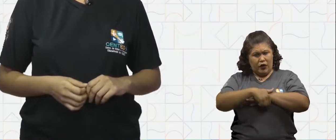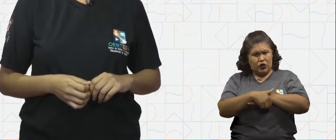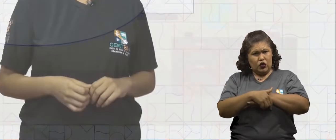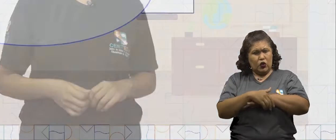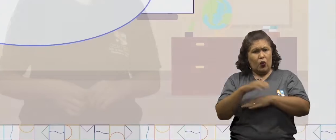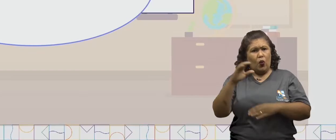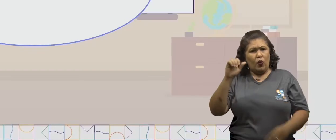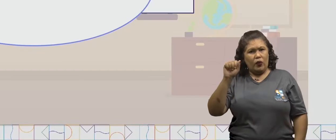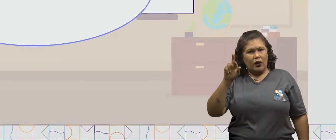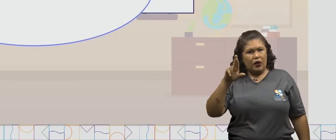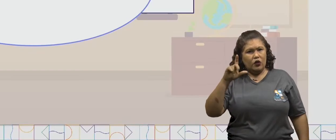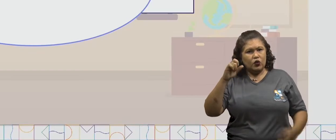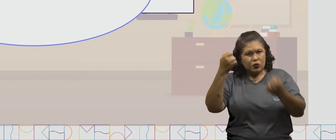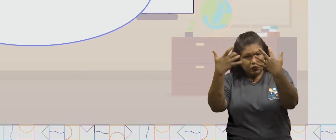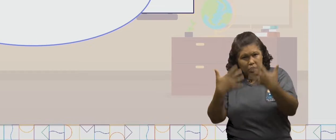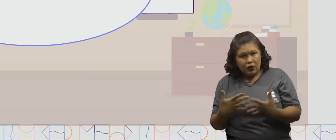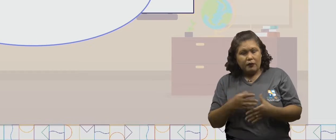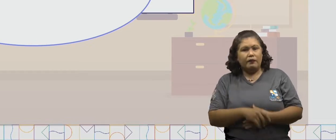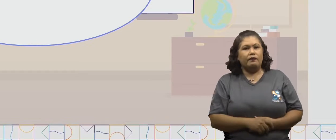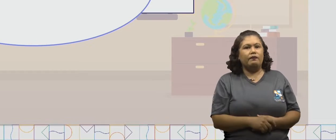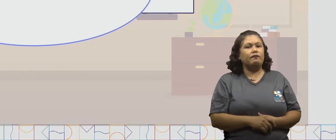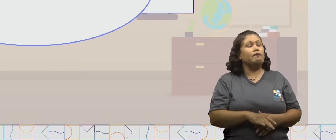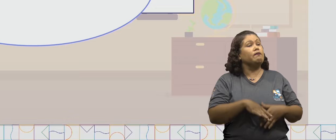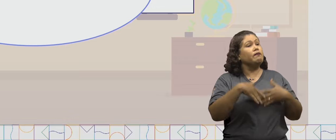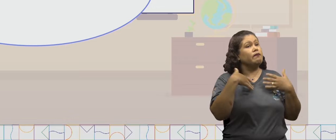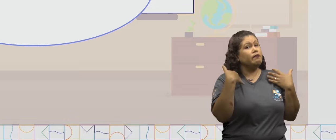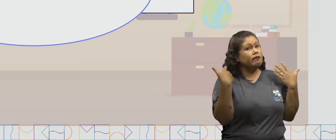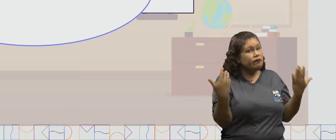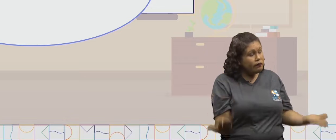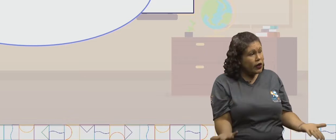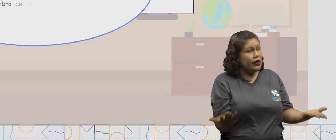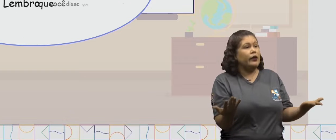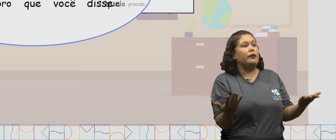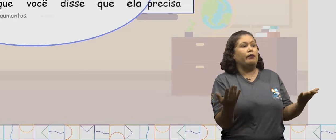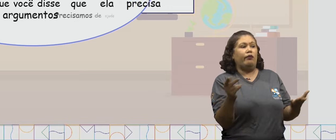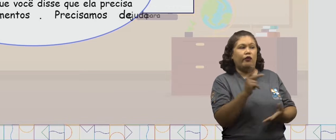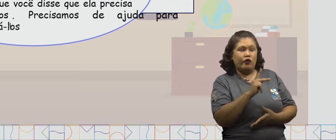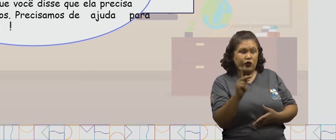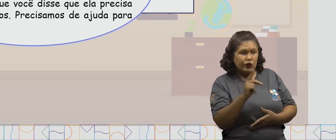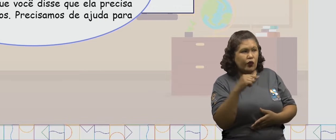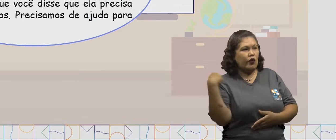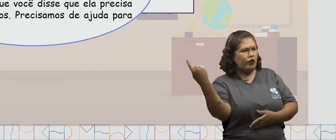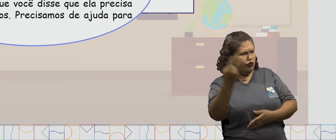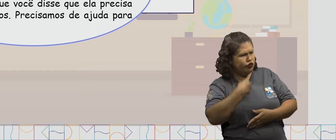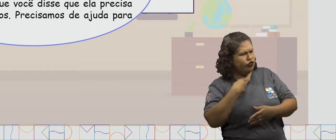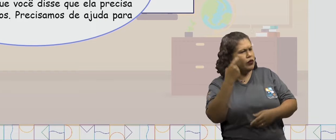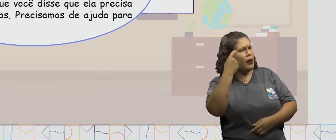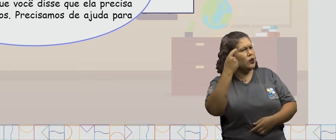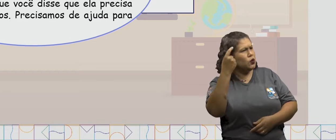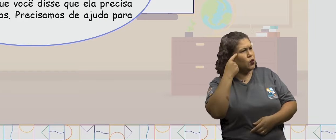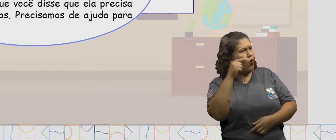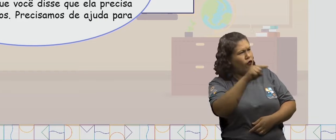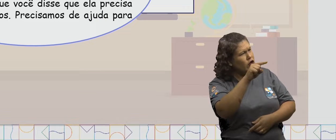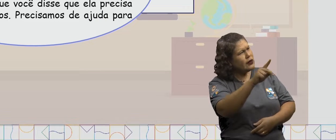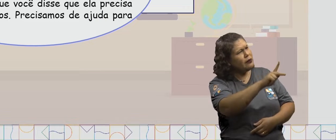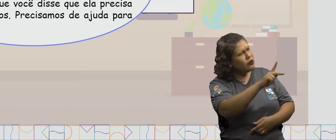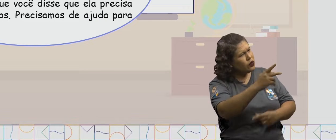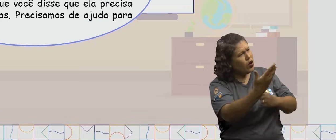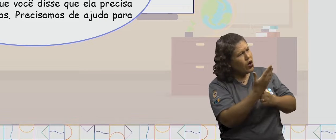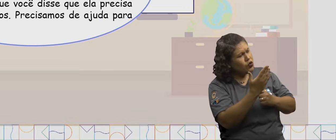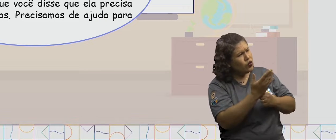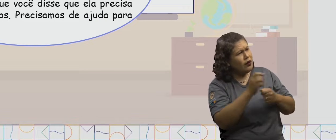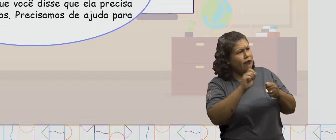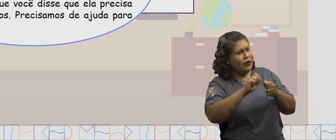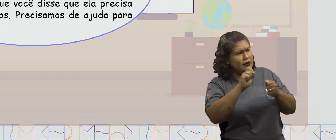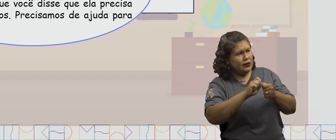quer falar. Fique à vontade, Carlos. O Carlos disse o seguinte: nós pensamos em você nos